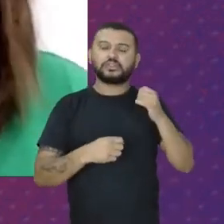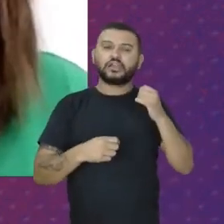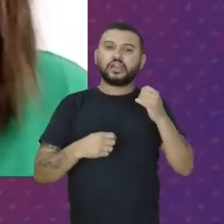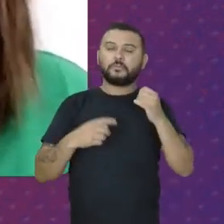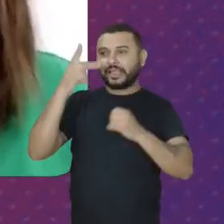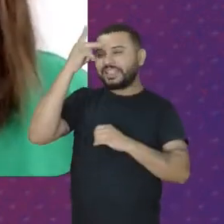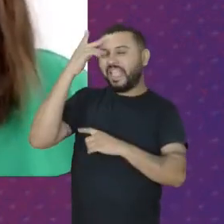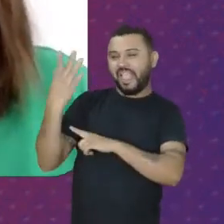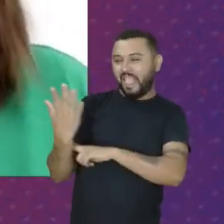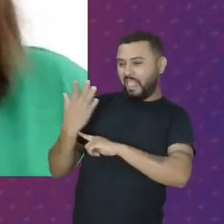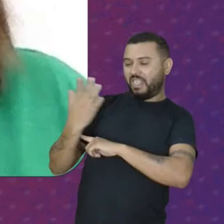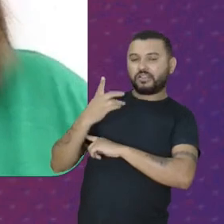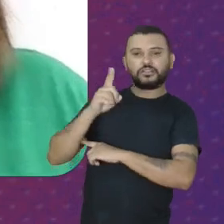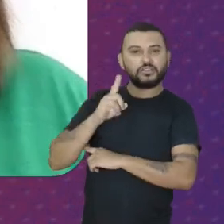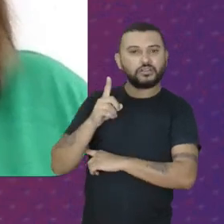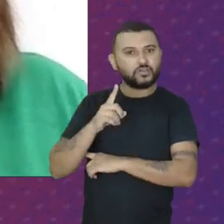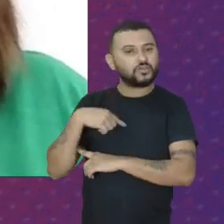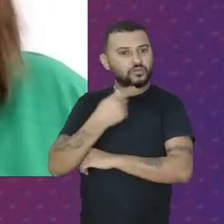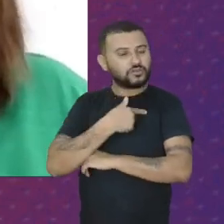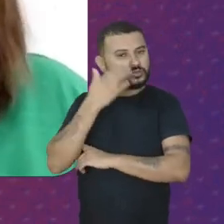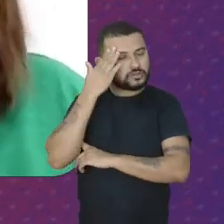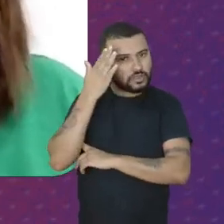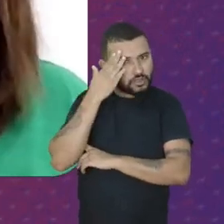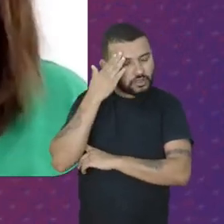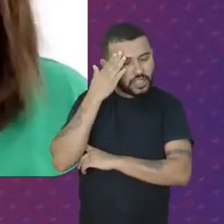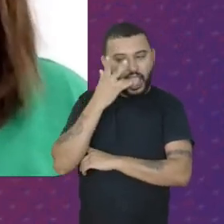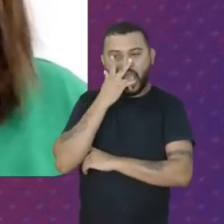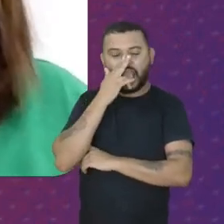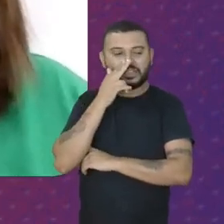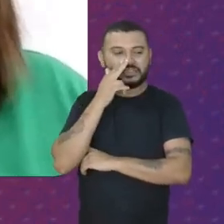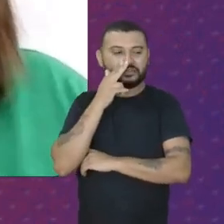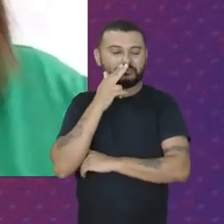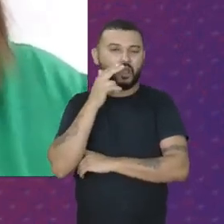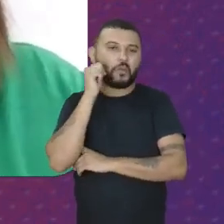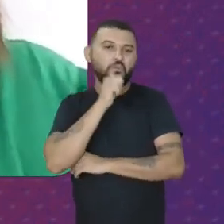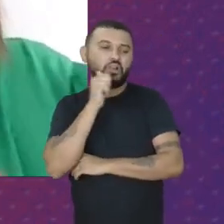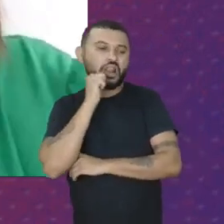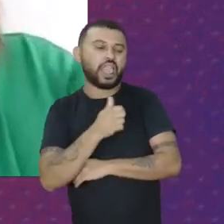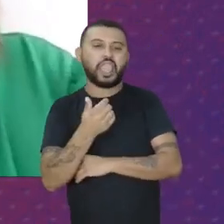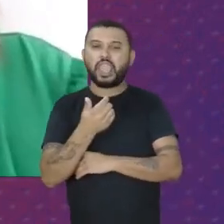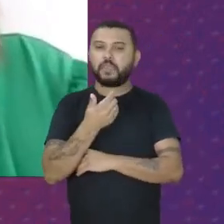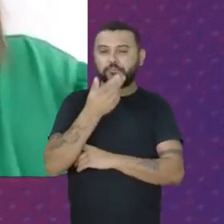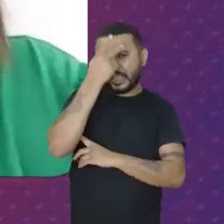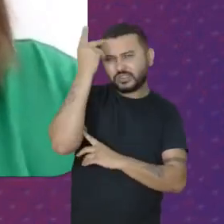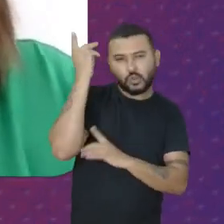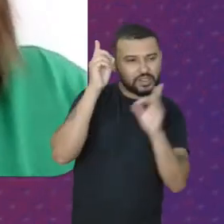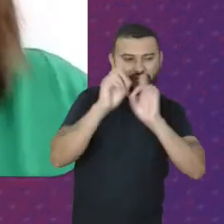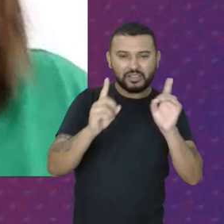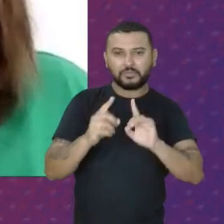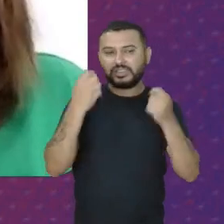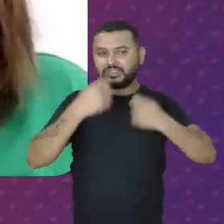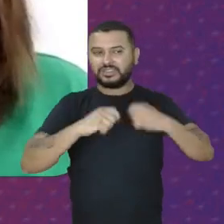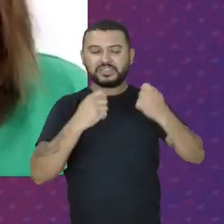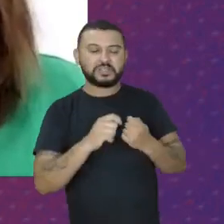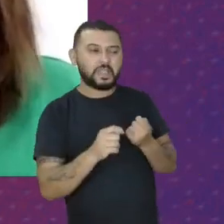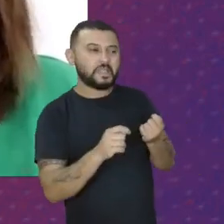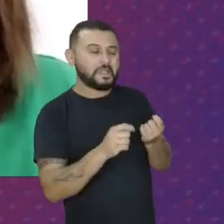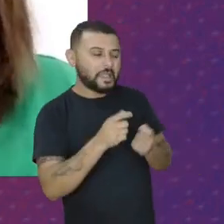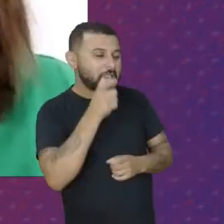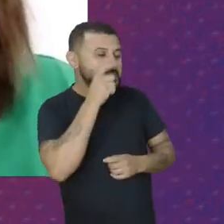de uma mãe, né, que acha que nós o tempo inteiro